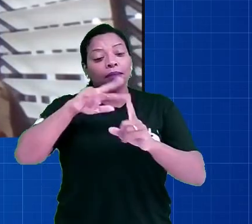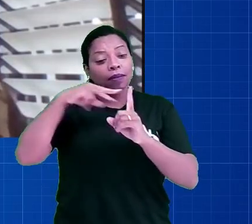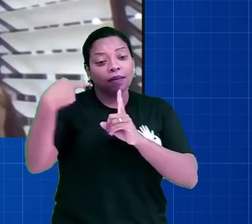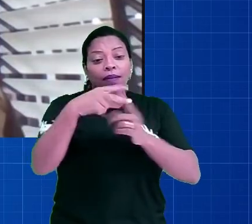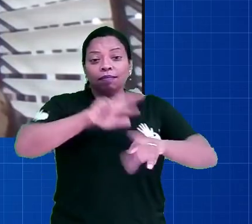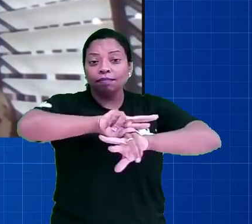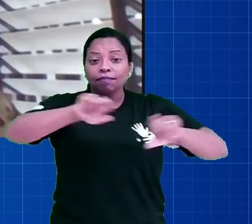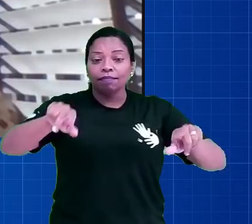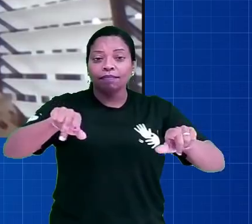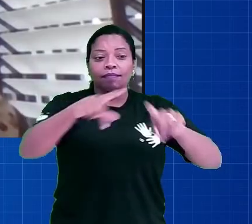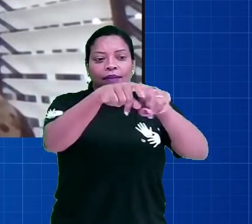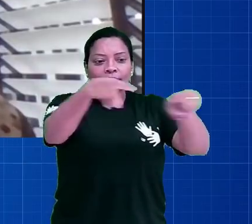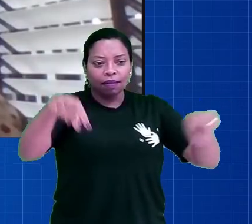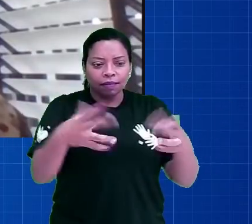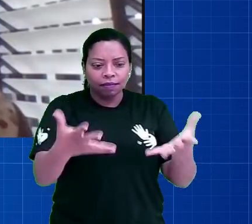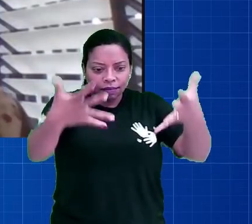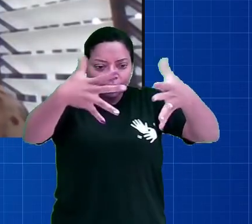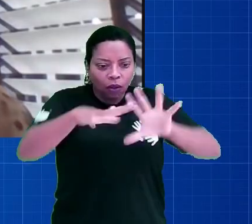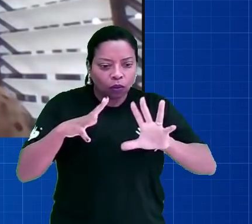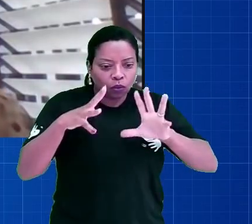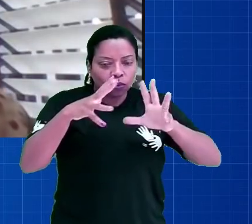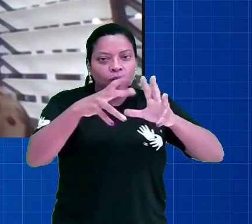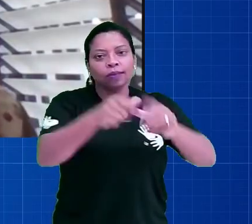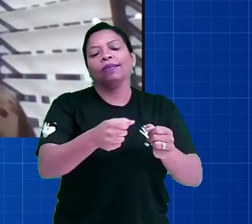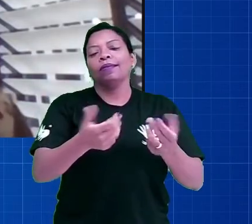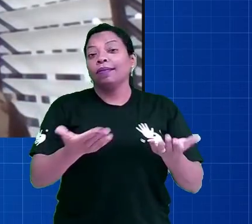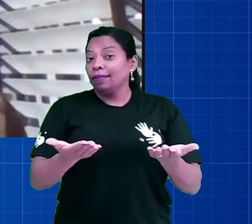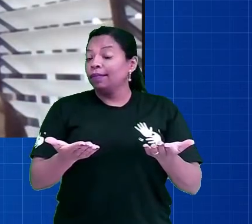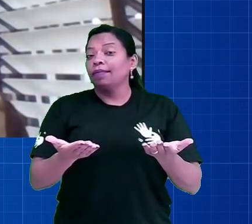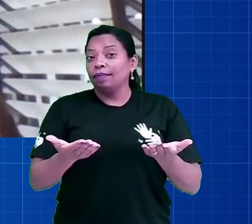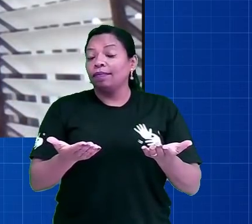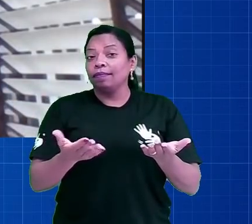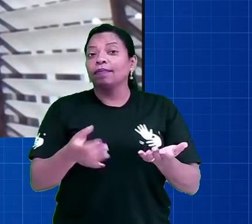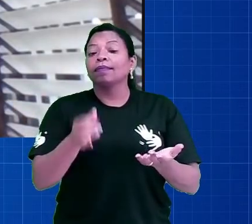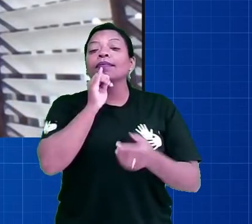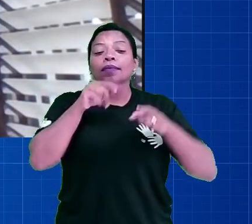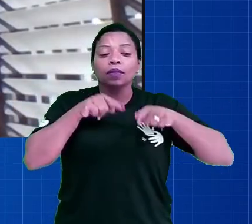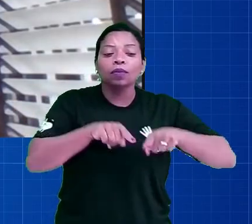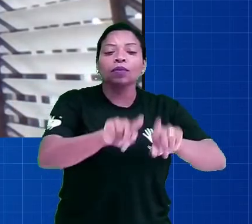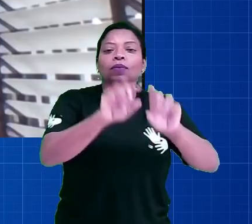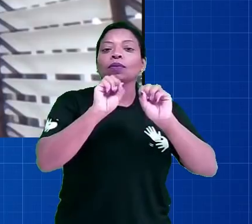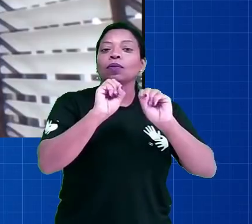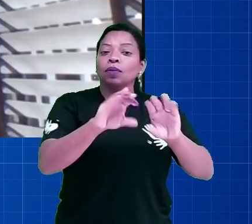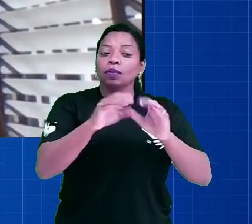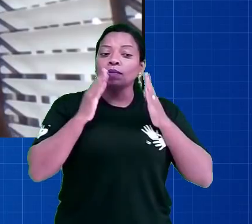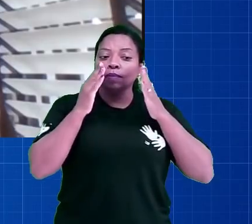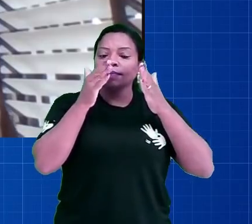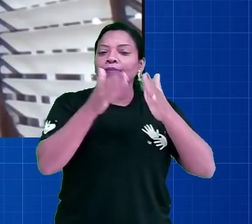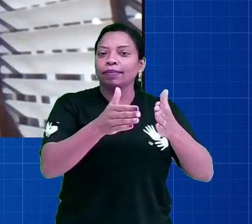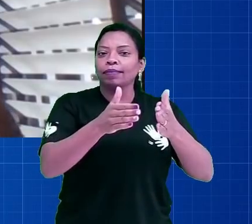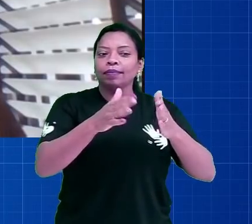pensar em vários tipos de apoio. E, neste caso, o coensino é um deles. Isso não